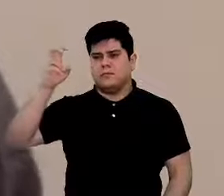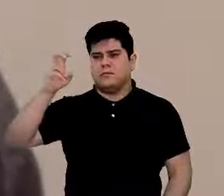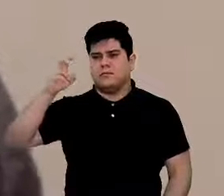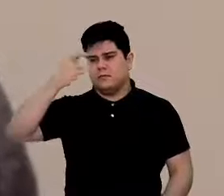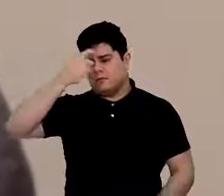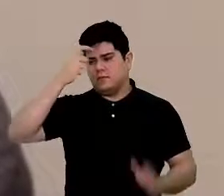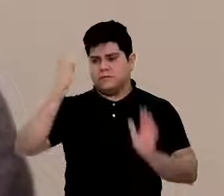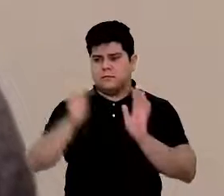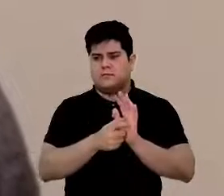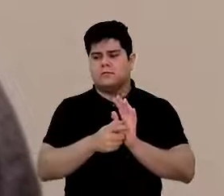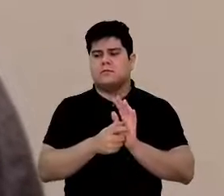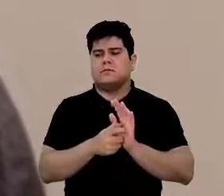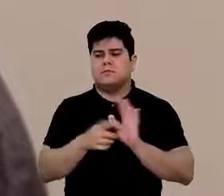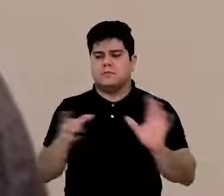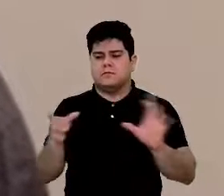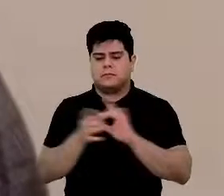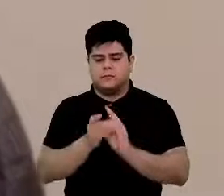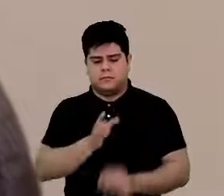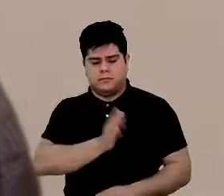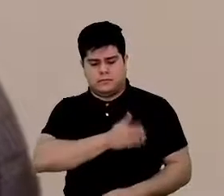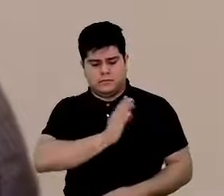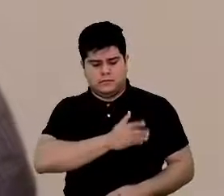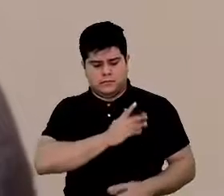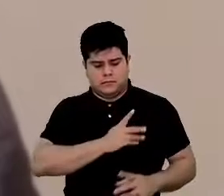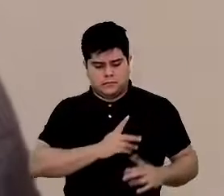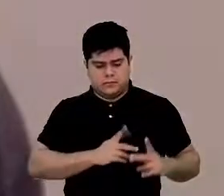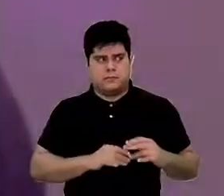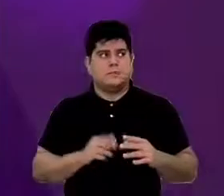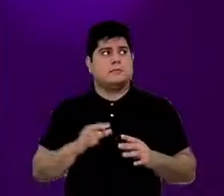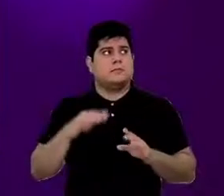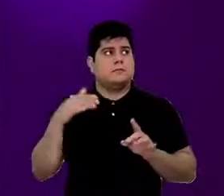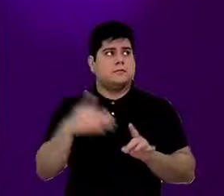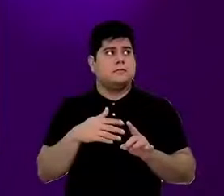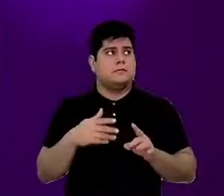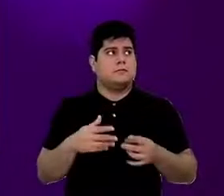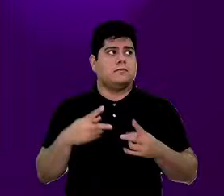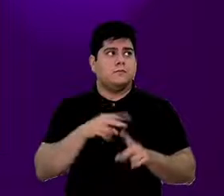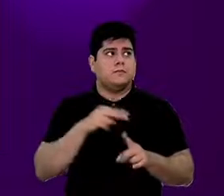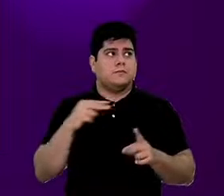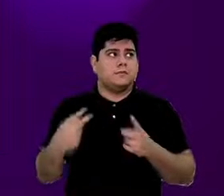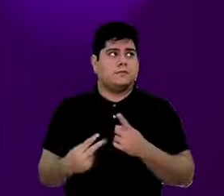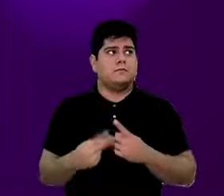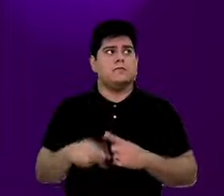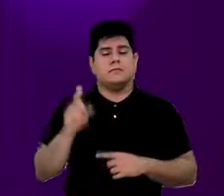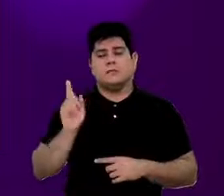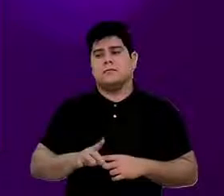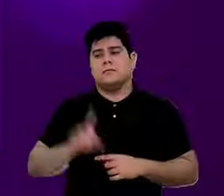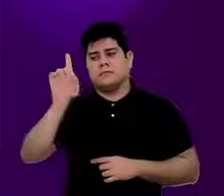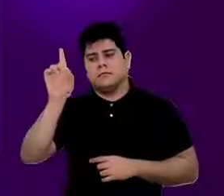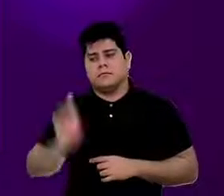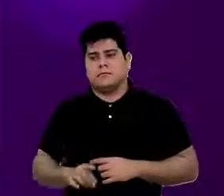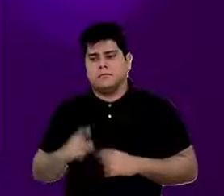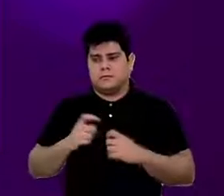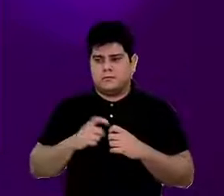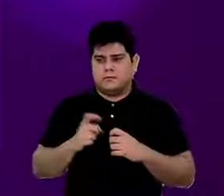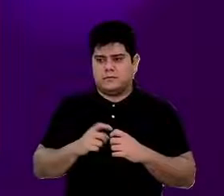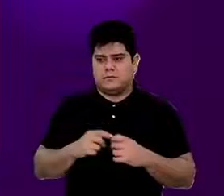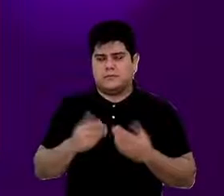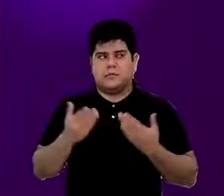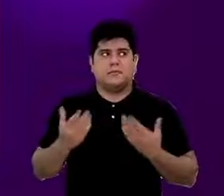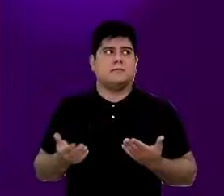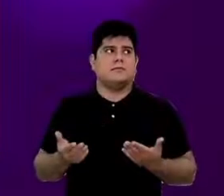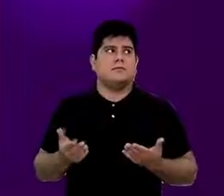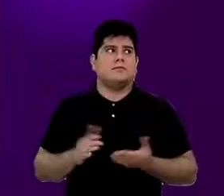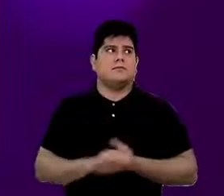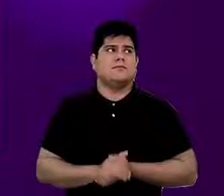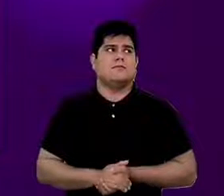artificial em cardiologia, realidade e perspectiva. O Diandro é diretor médico da Neomed Healthcare e vai